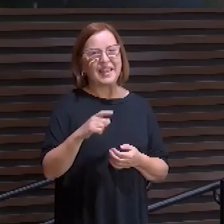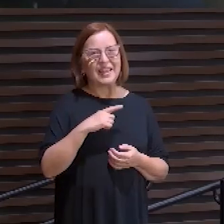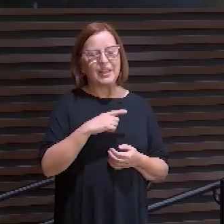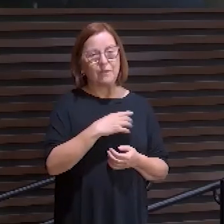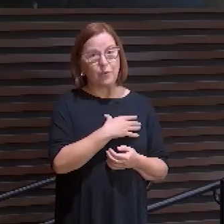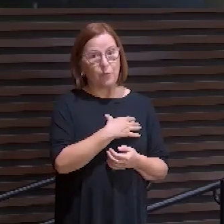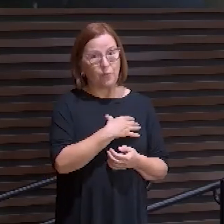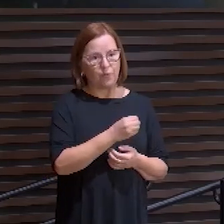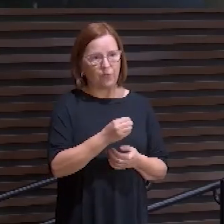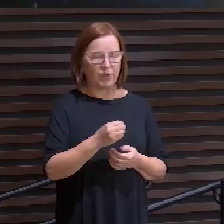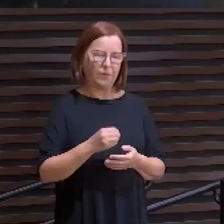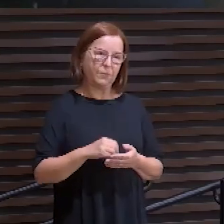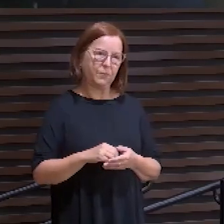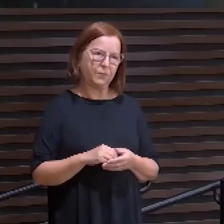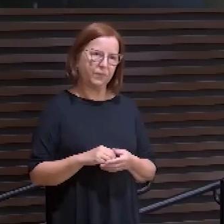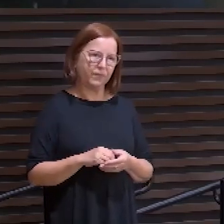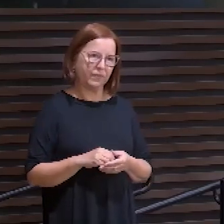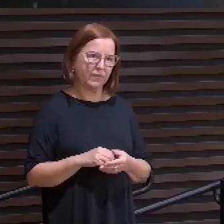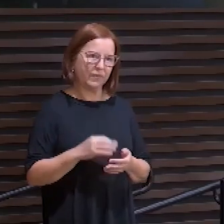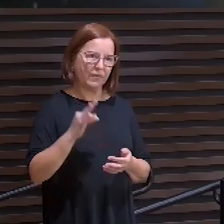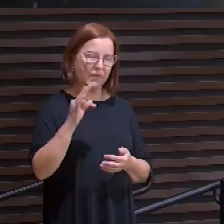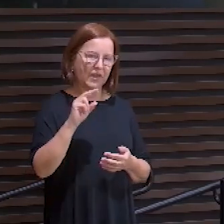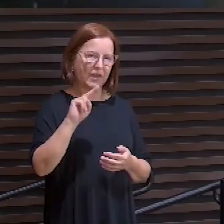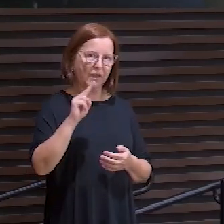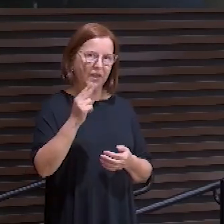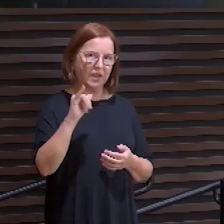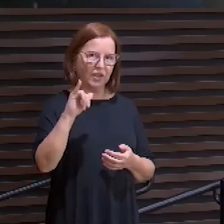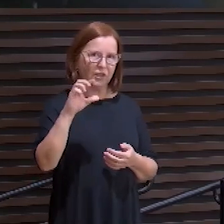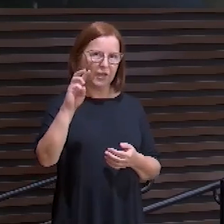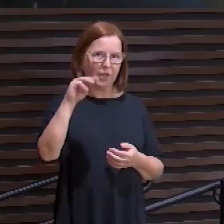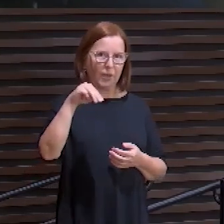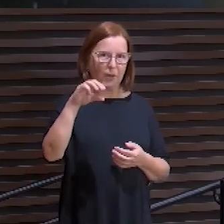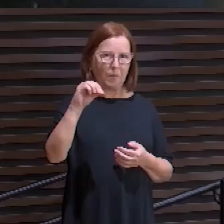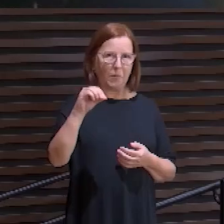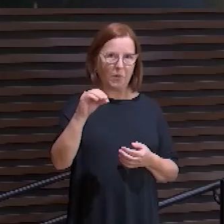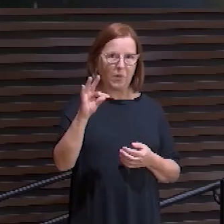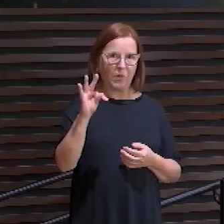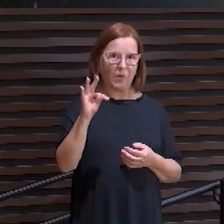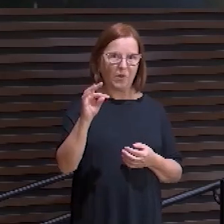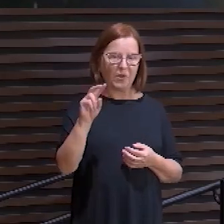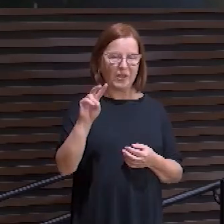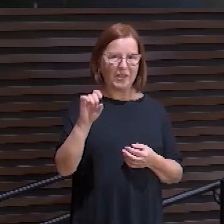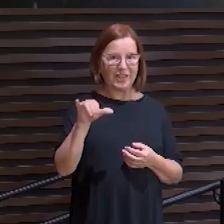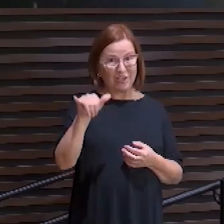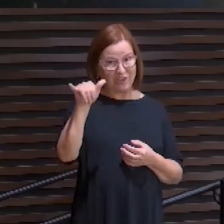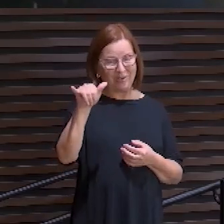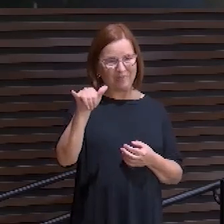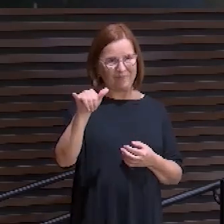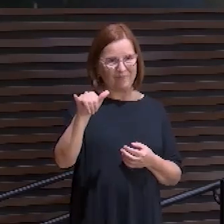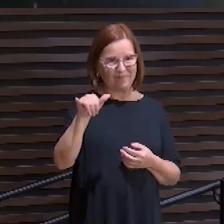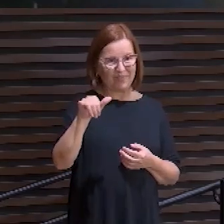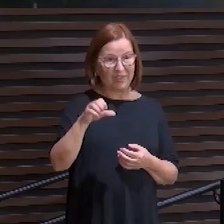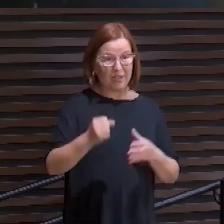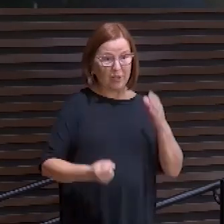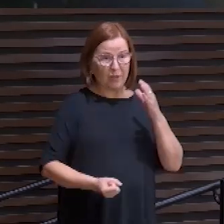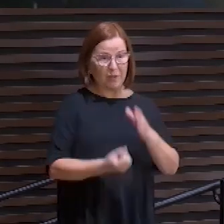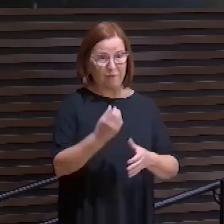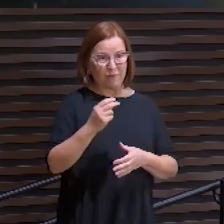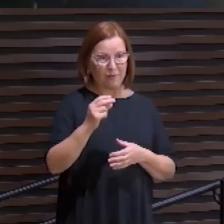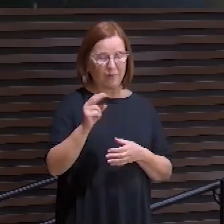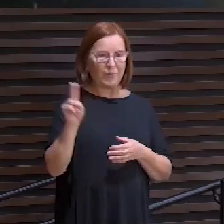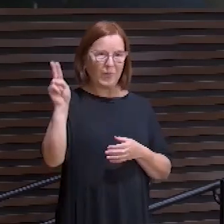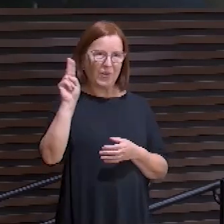Edwards. Ele se tornou um dos fundadores da Universidade de